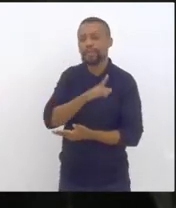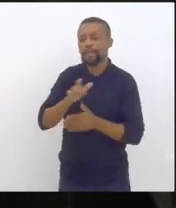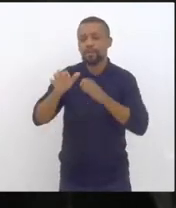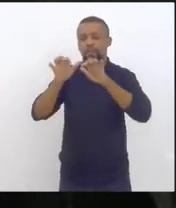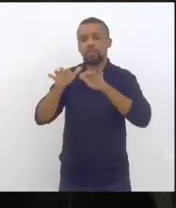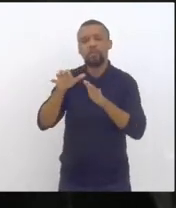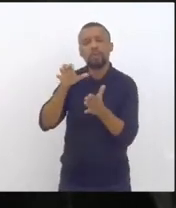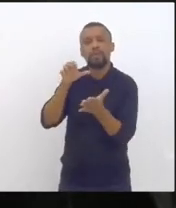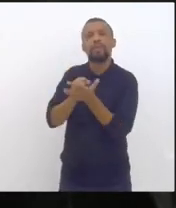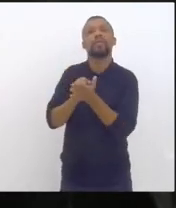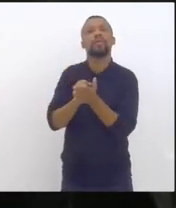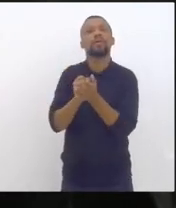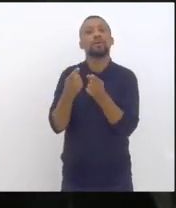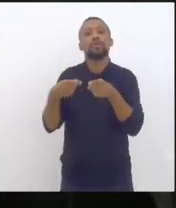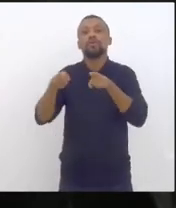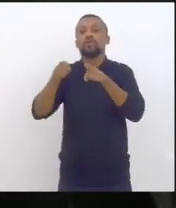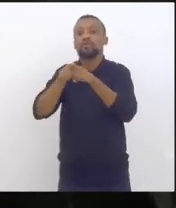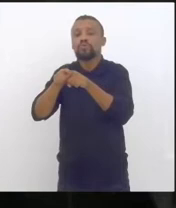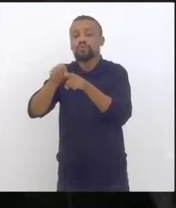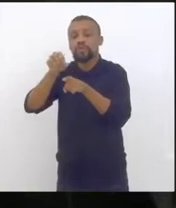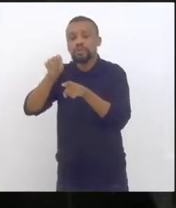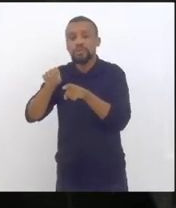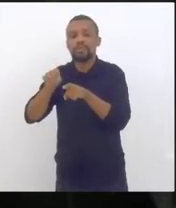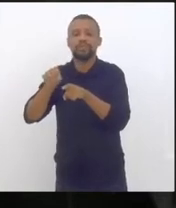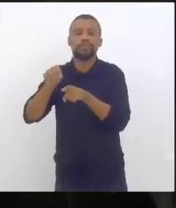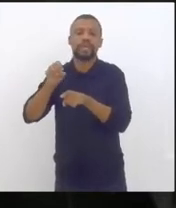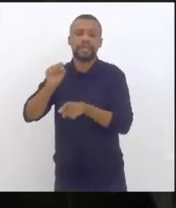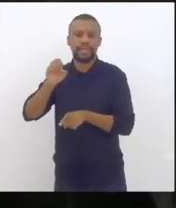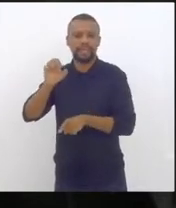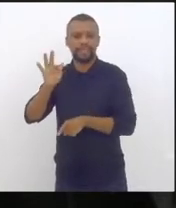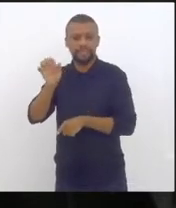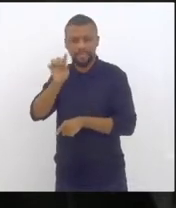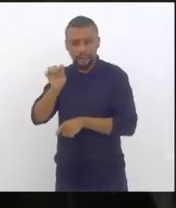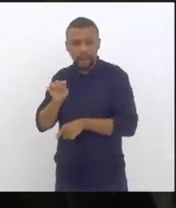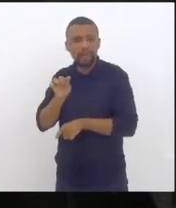também para junto com a fazenda serem fiscais